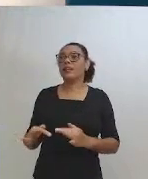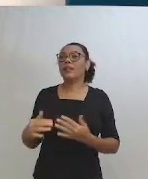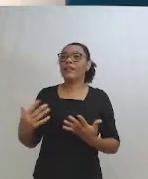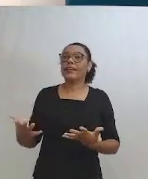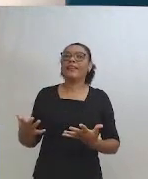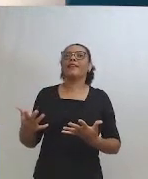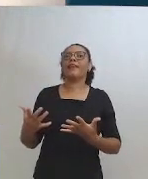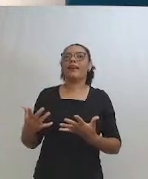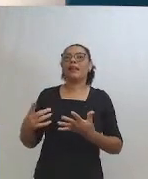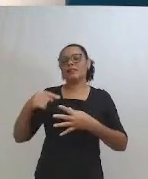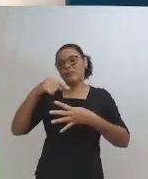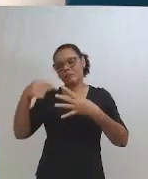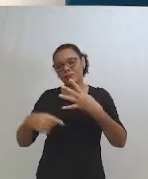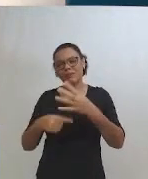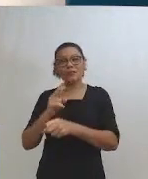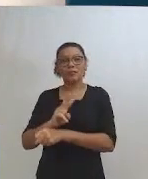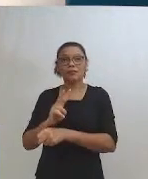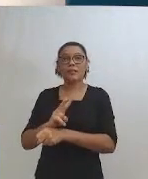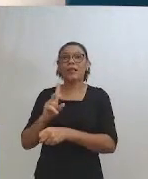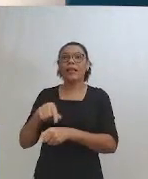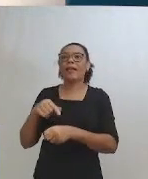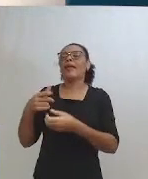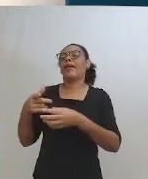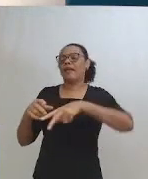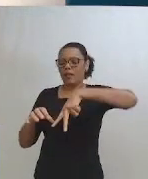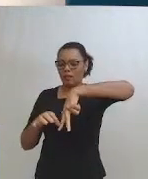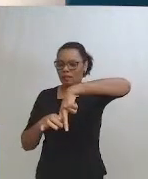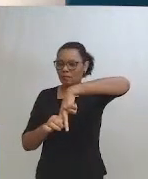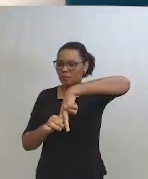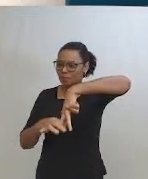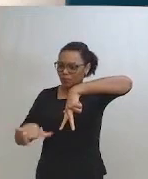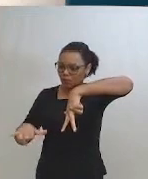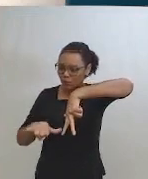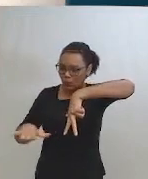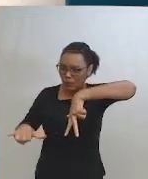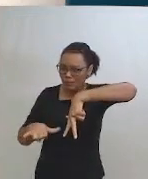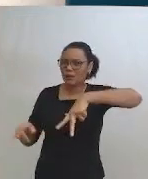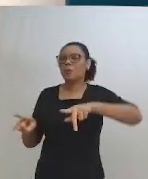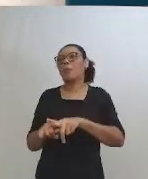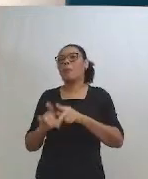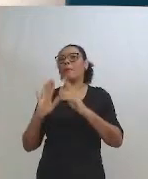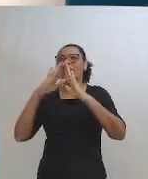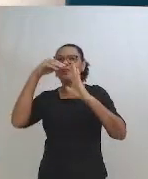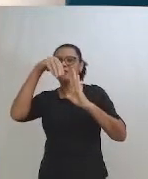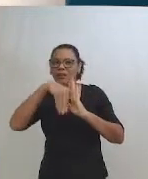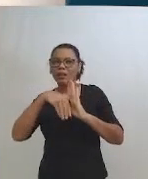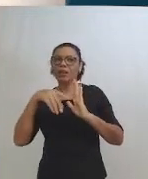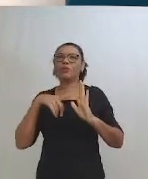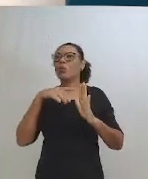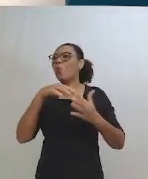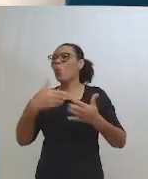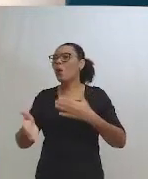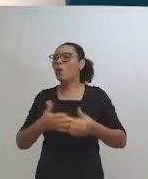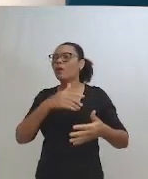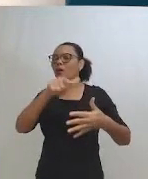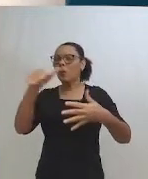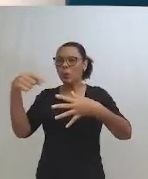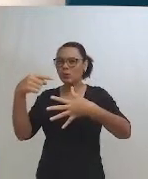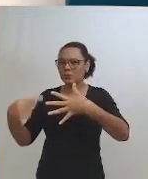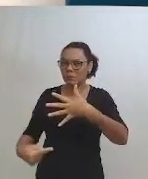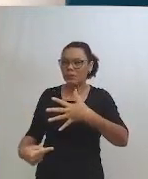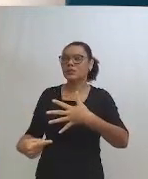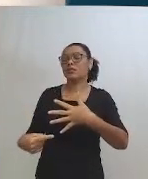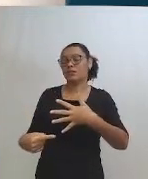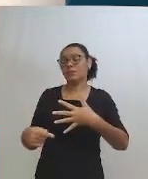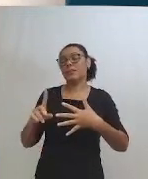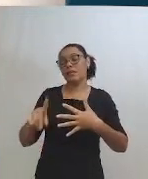seja monitoração eletrônica, seja domiciliar, sejam qualquer medida diversa da prisão, elas são suficientes,